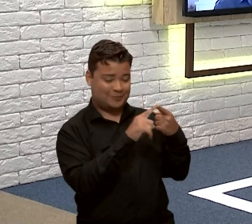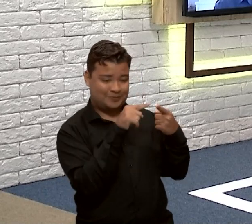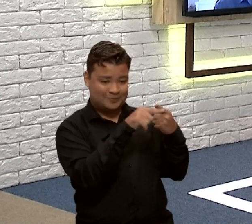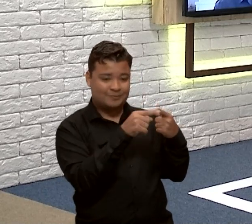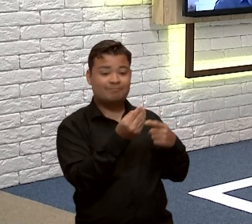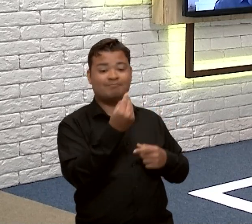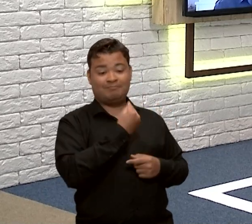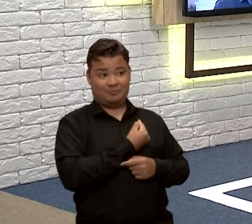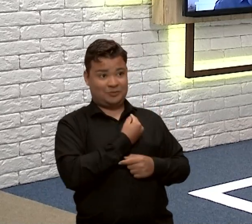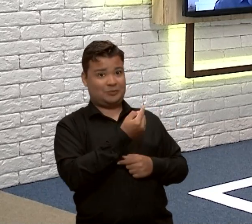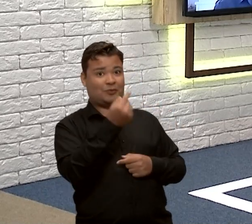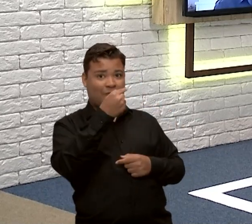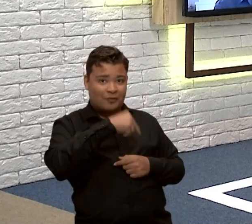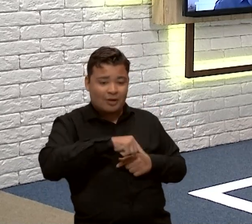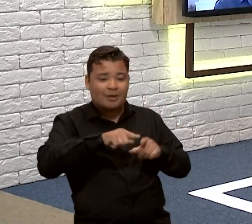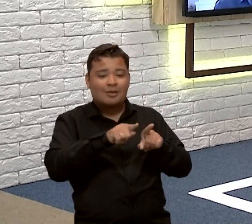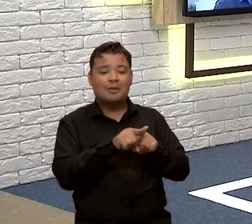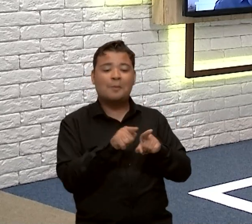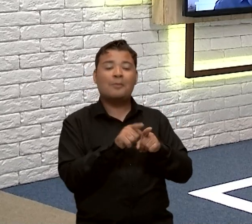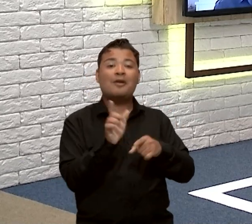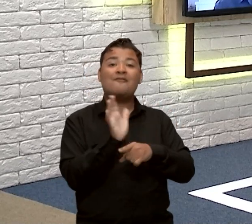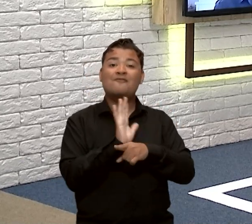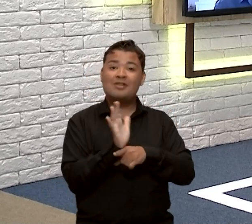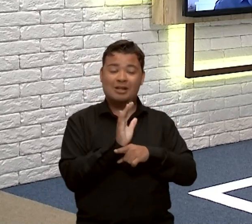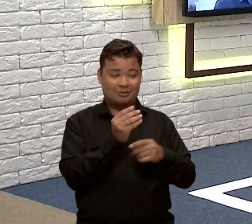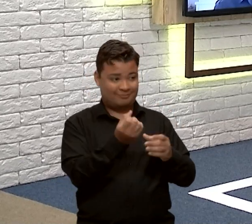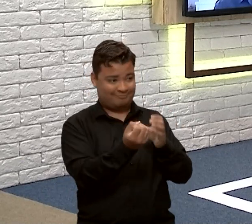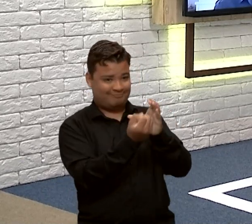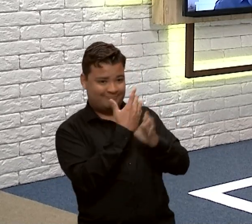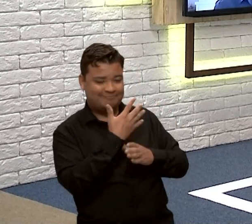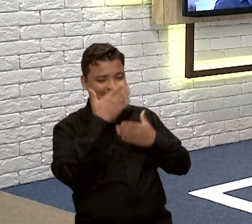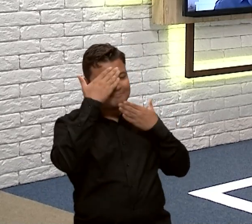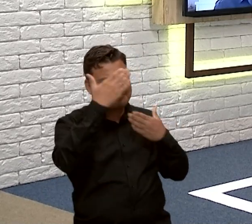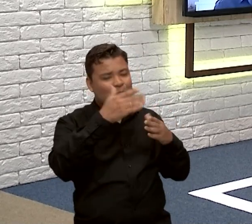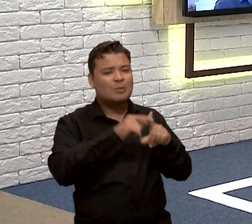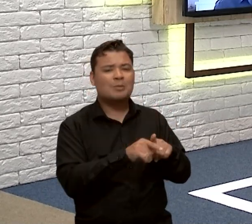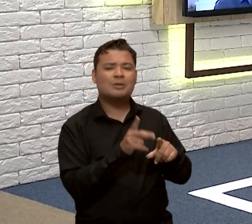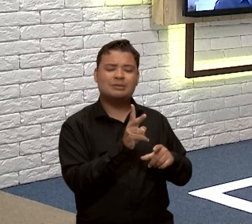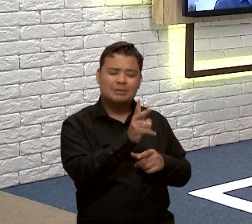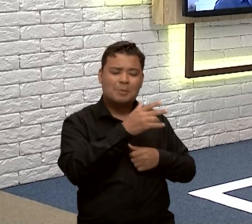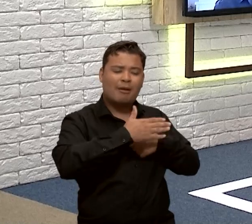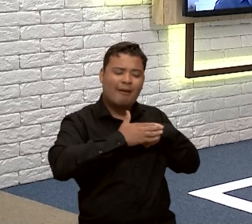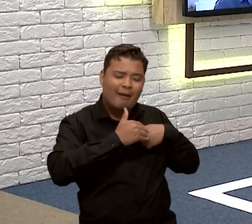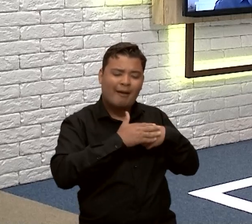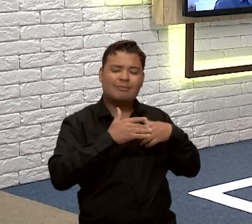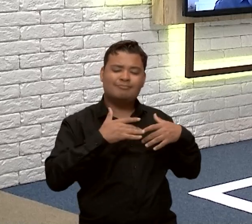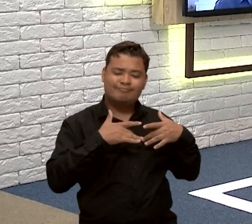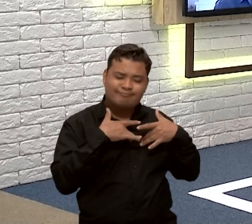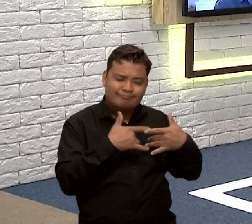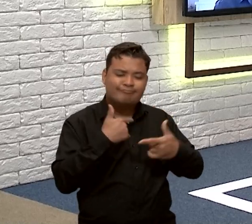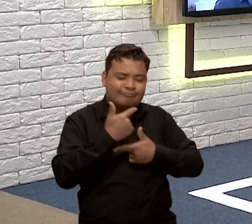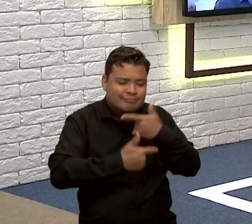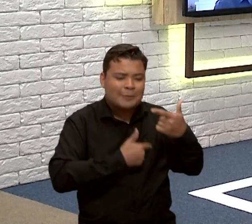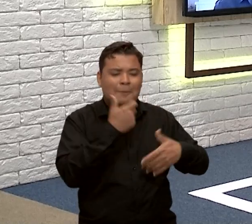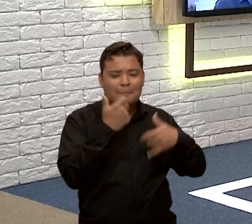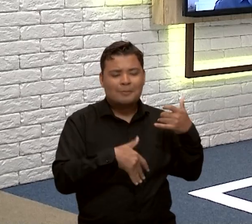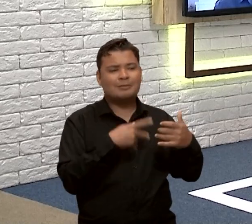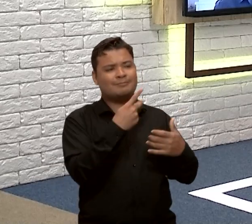enviado o vídeo que vocês assistiram e por esse carinho e essa dedicação que você demonstra na sua fala.